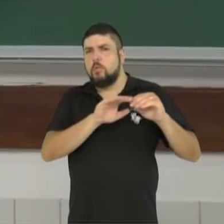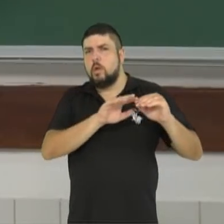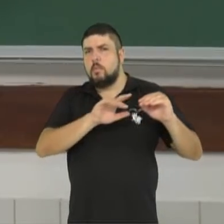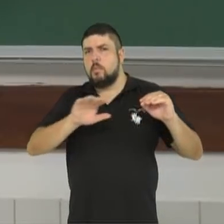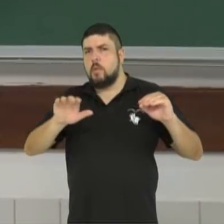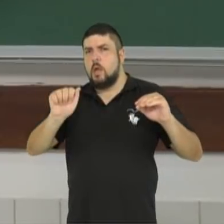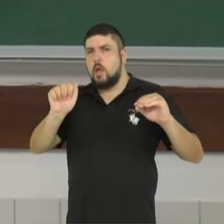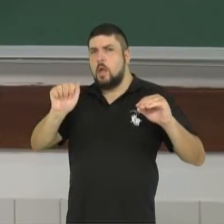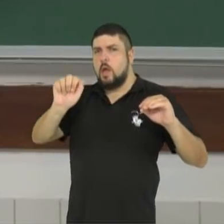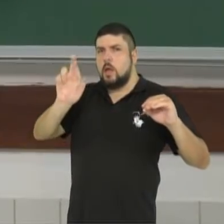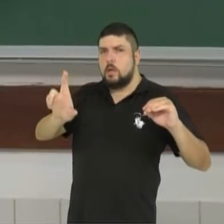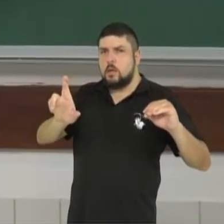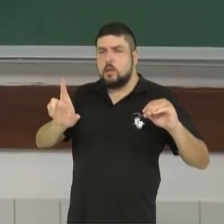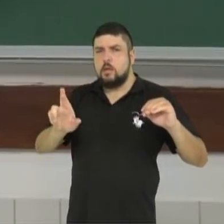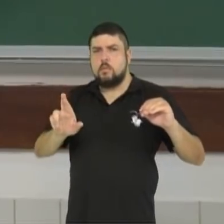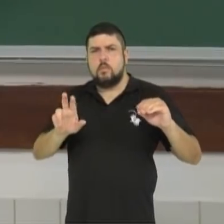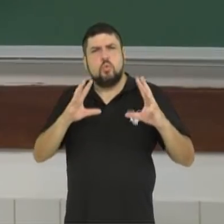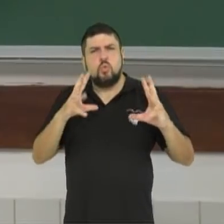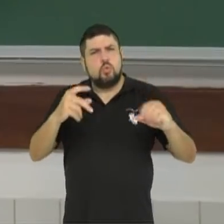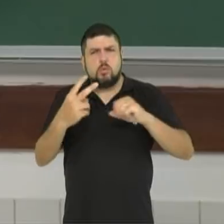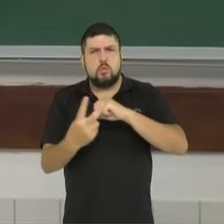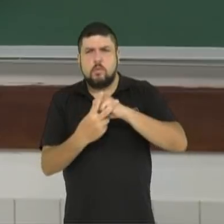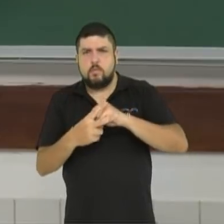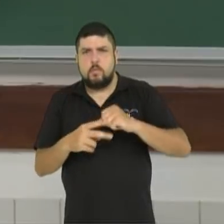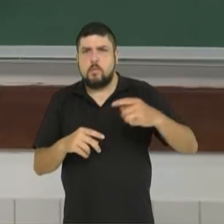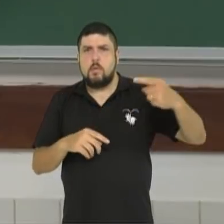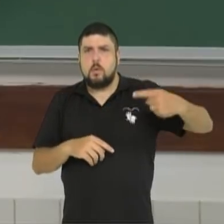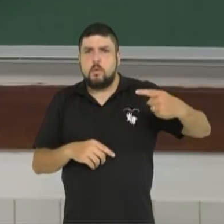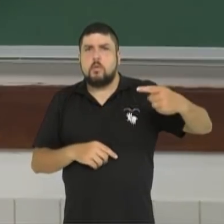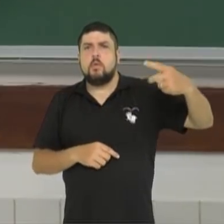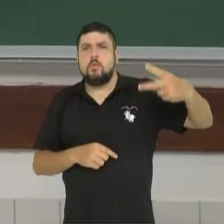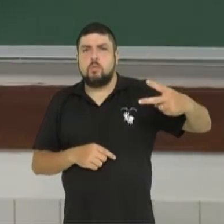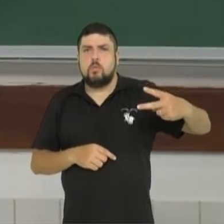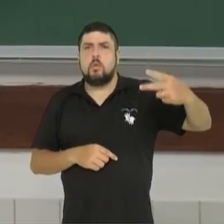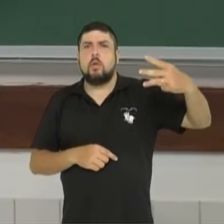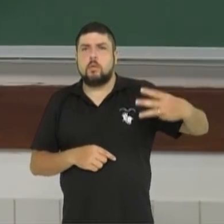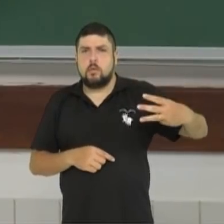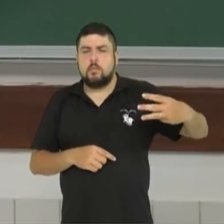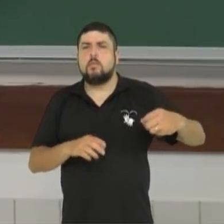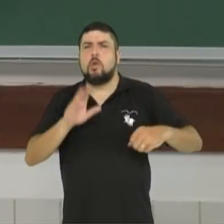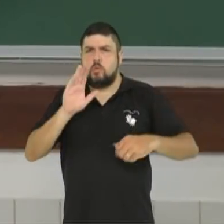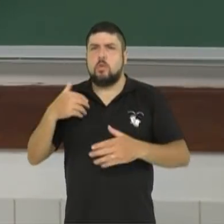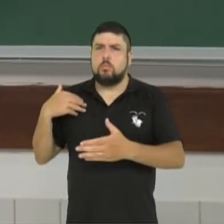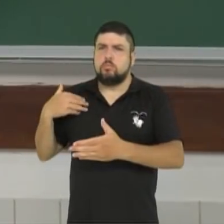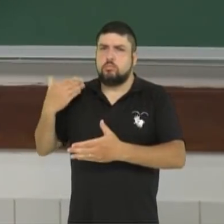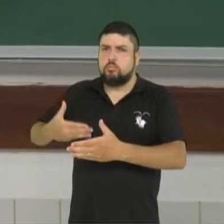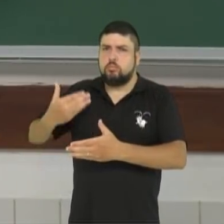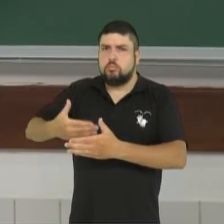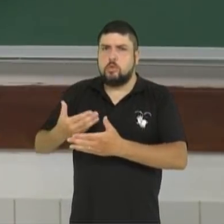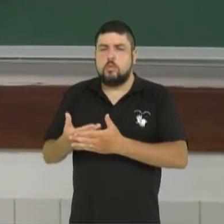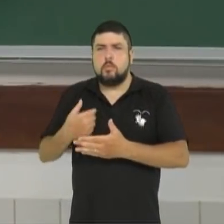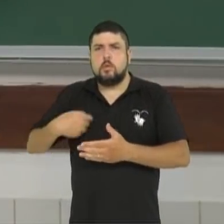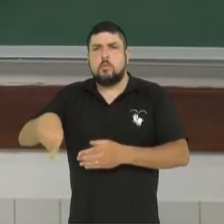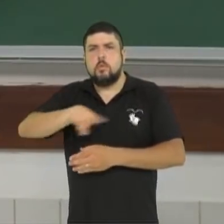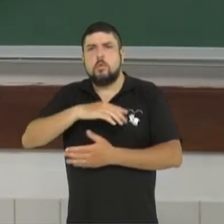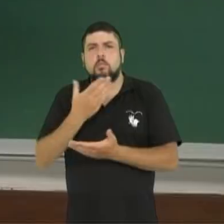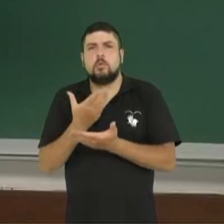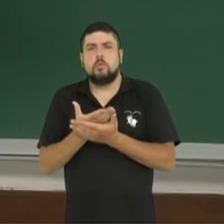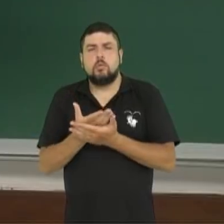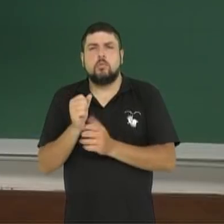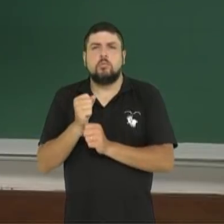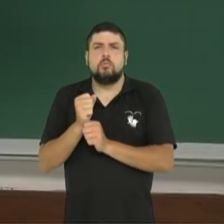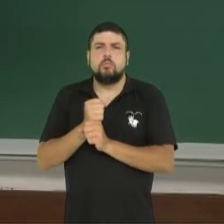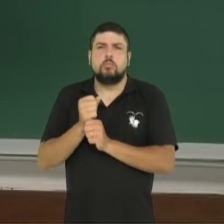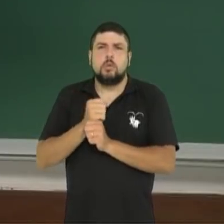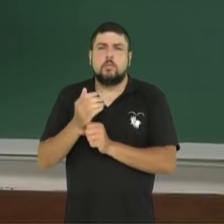ou pertencem à primeira, ou à segunda, ou à terceira conjugação. A gente já tem estudado isso, né, ao longo aí dos anos de vida acadêmica,